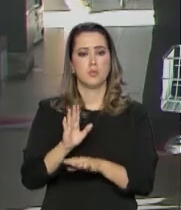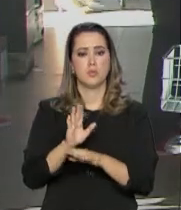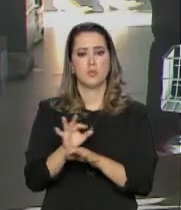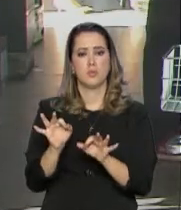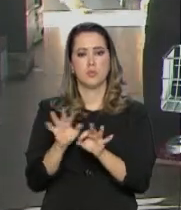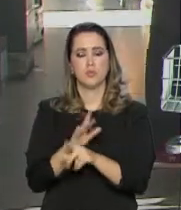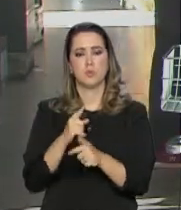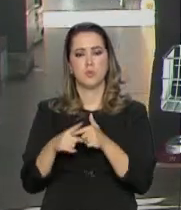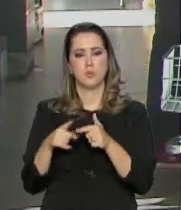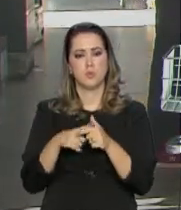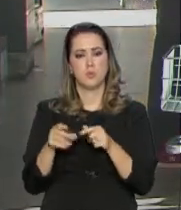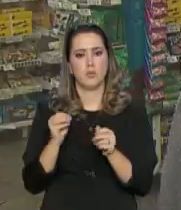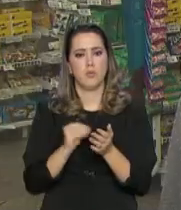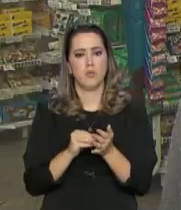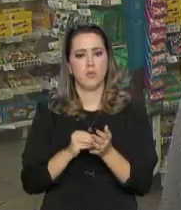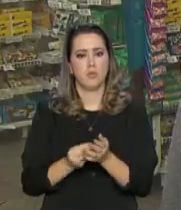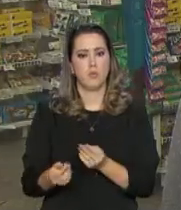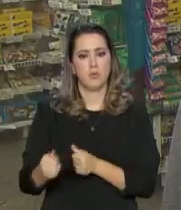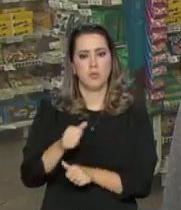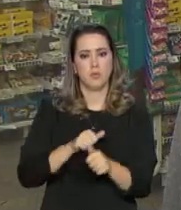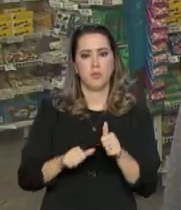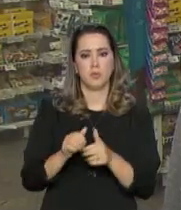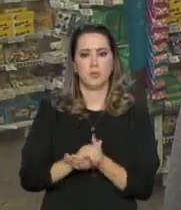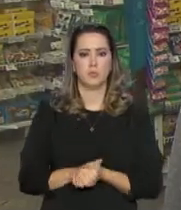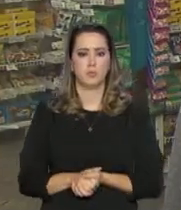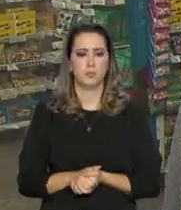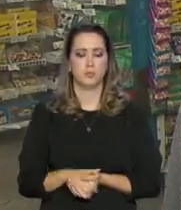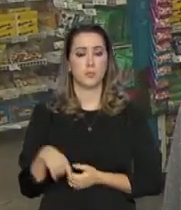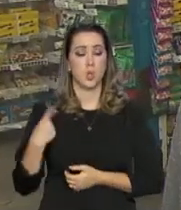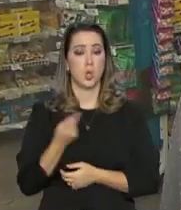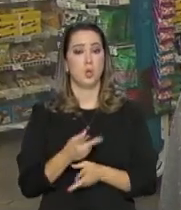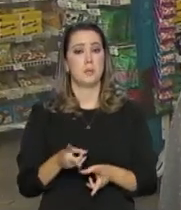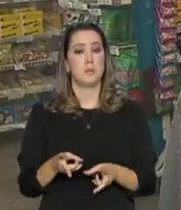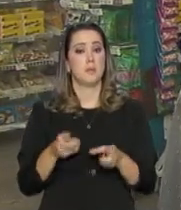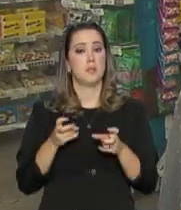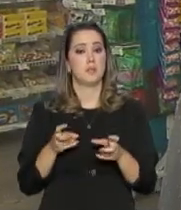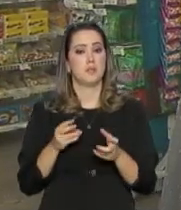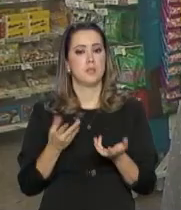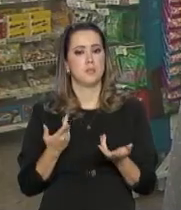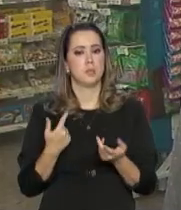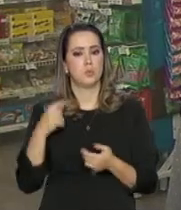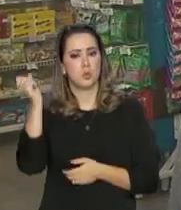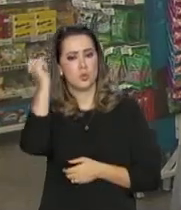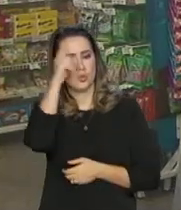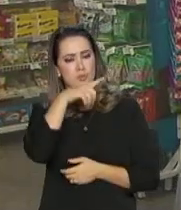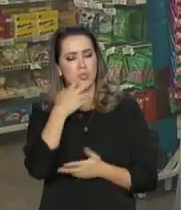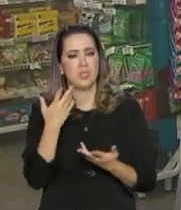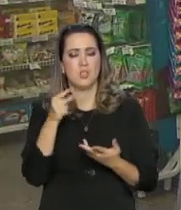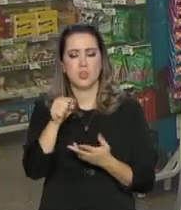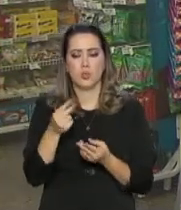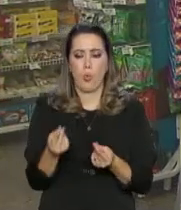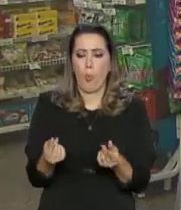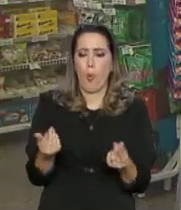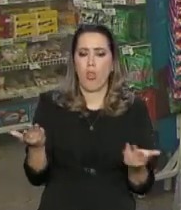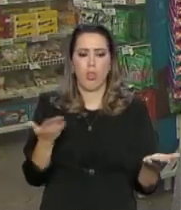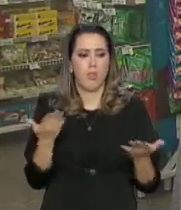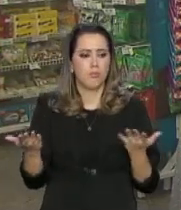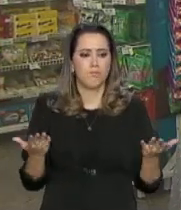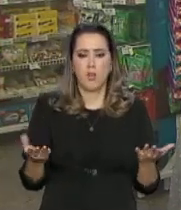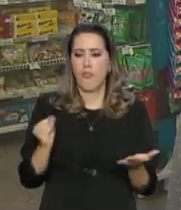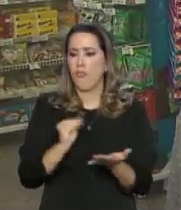o problema da falta de troco mas sentia dificuldade de moedas e nosso financeiro resolveu a criança campanha